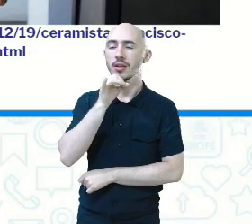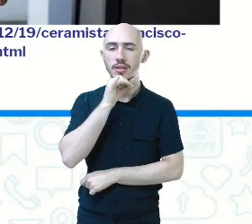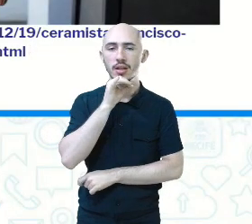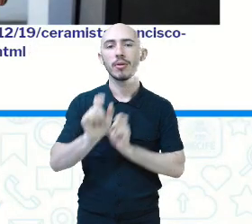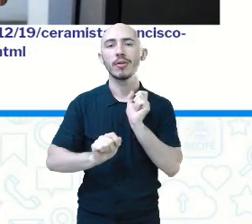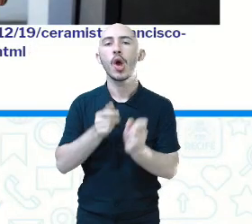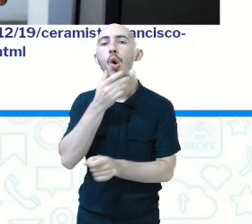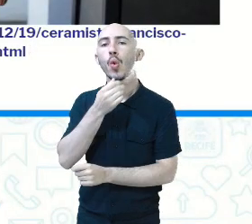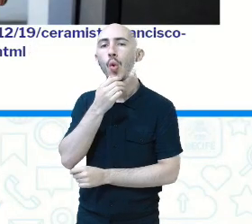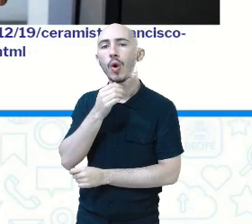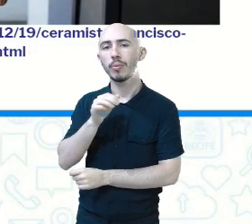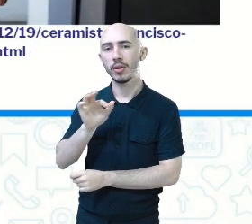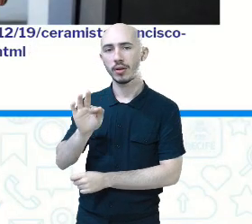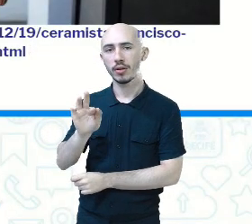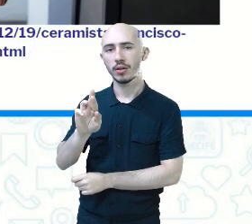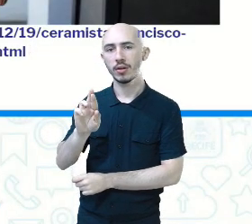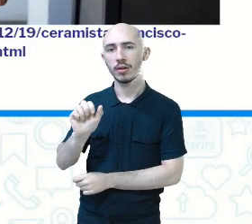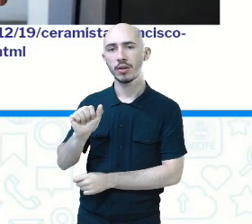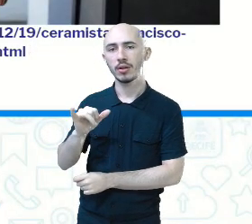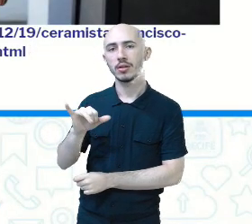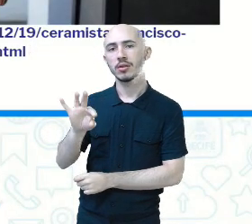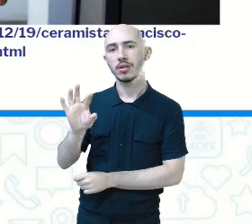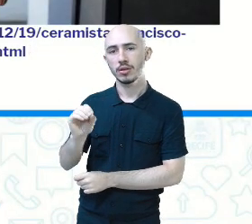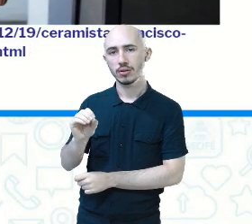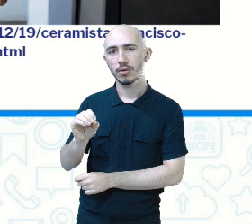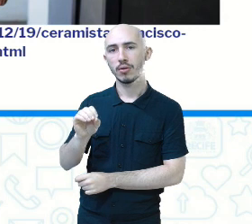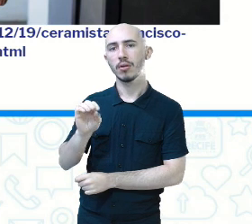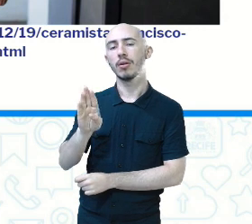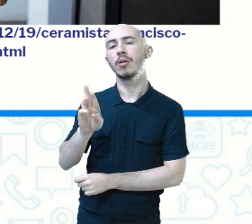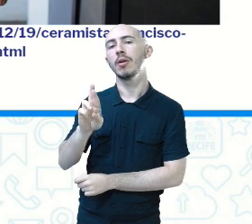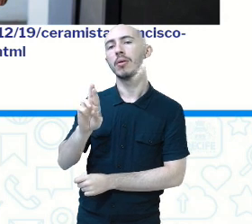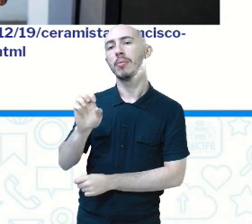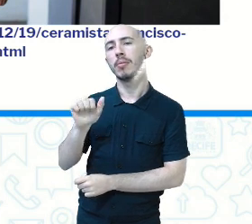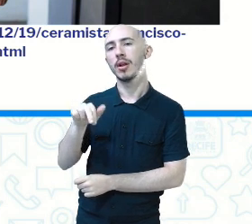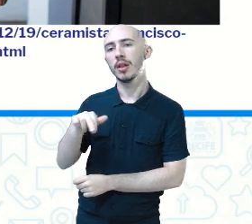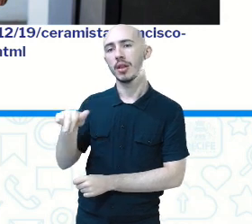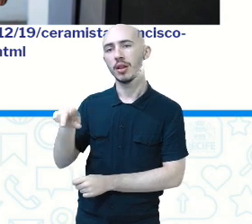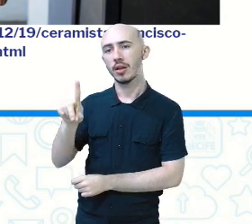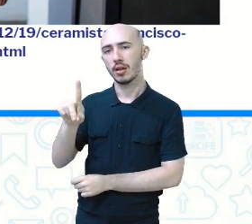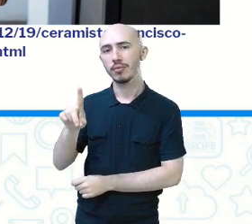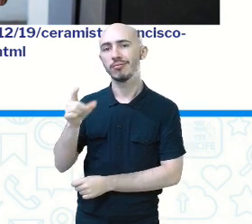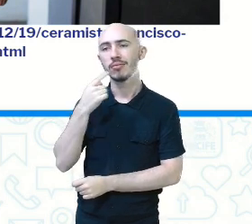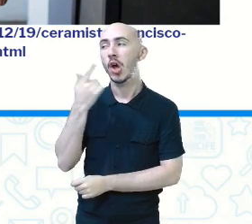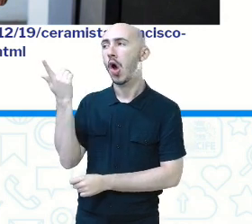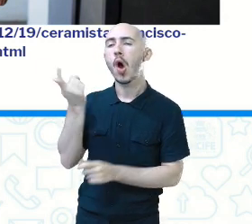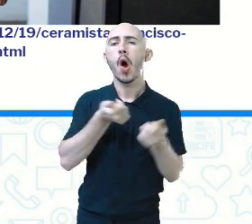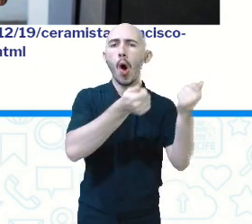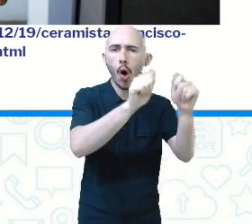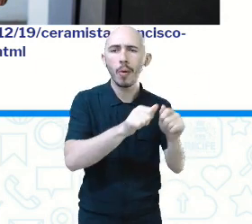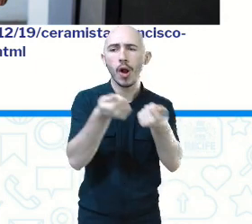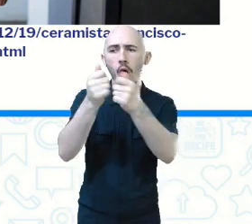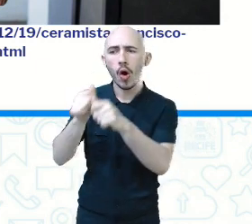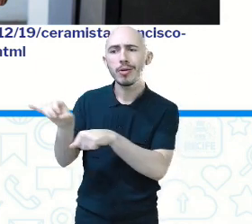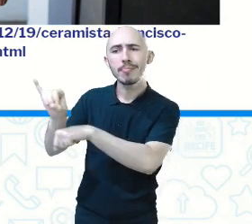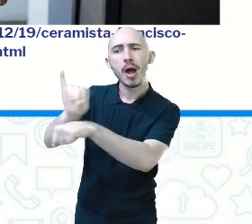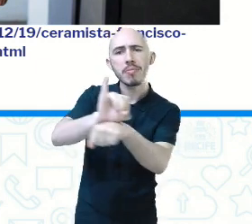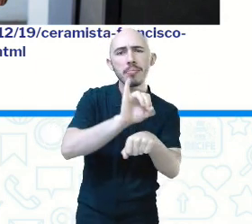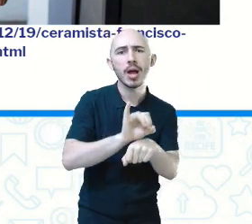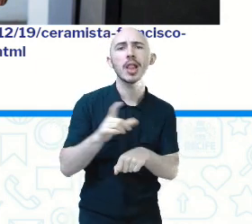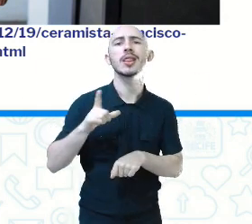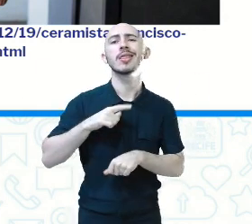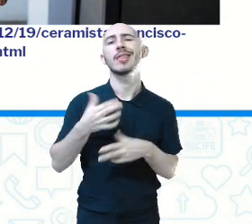Francisco Brenan, que também tem suas obras espalhadas aqui pelo Recife. artes produzidas na